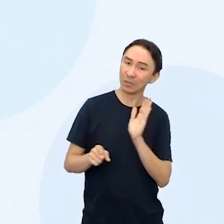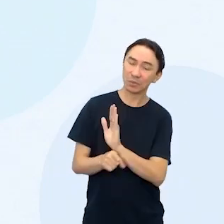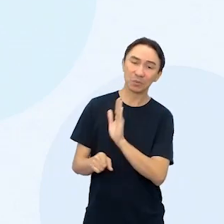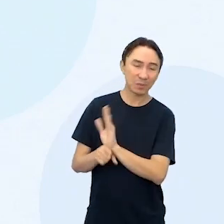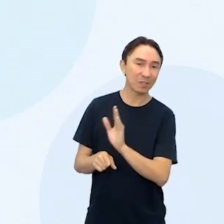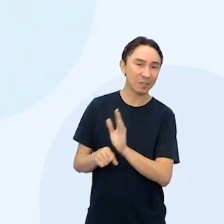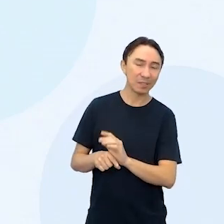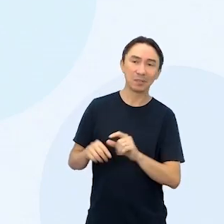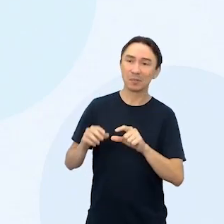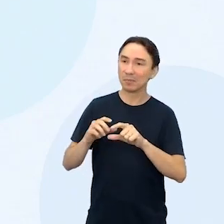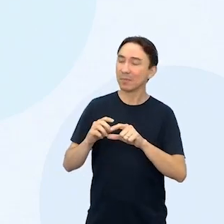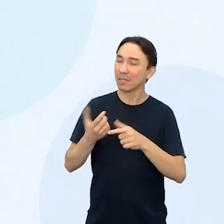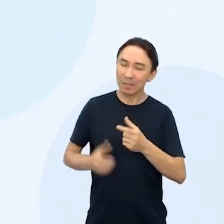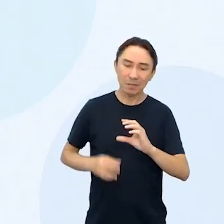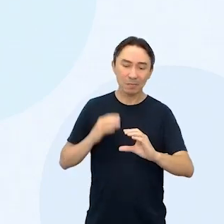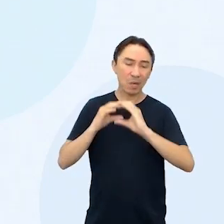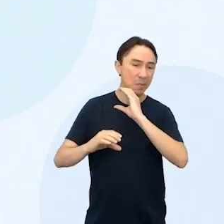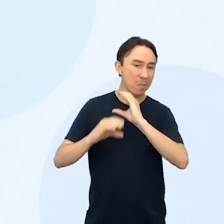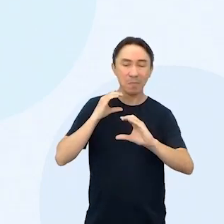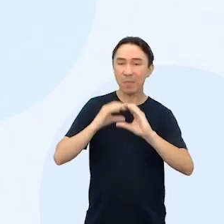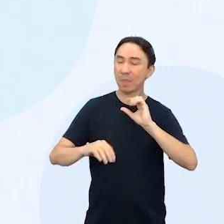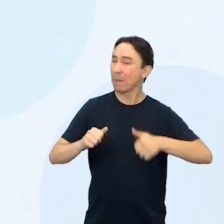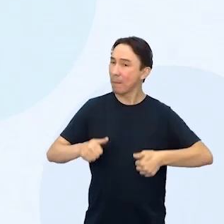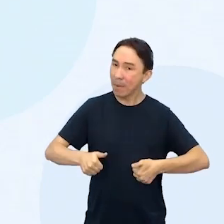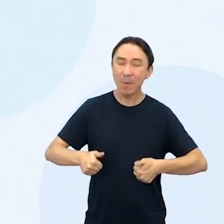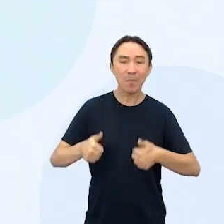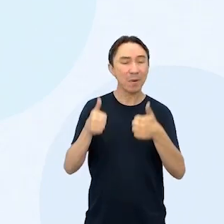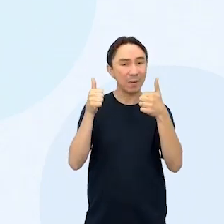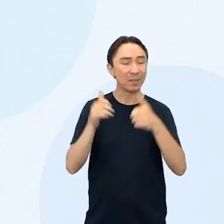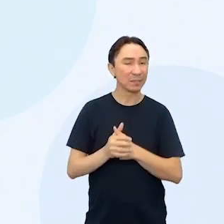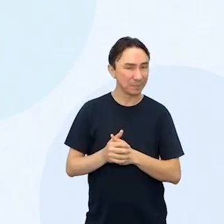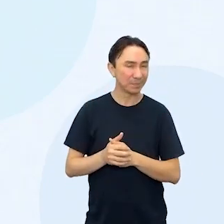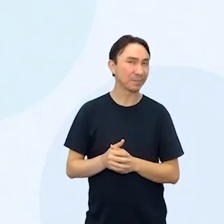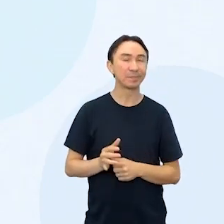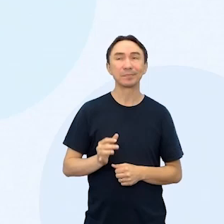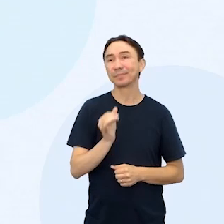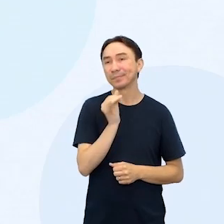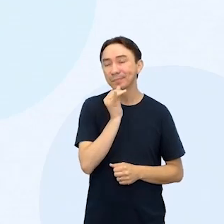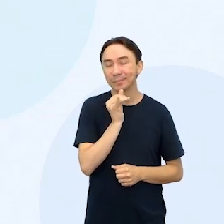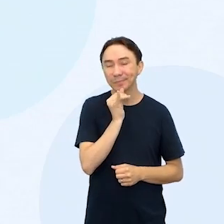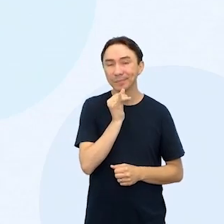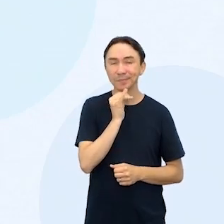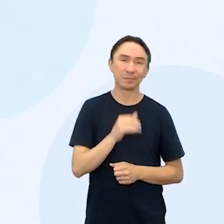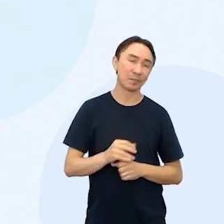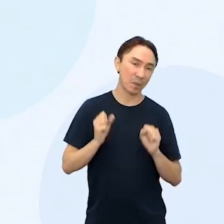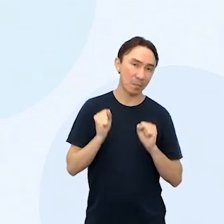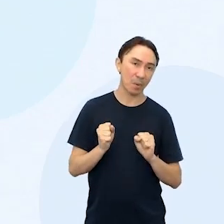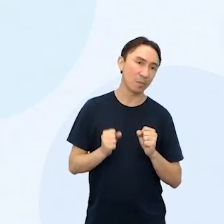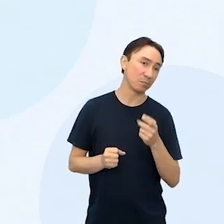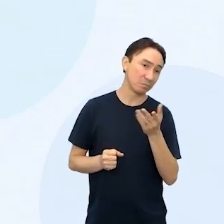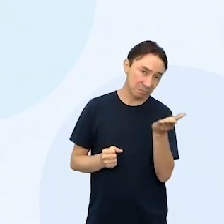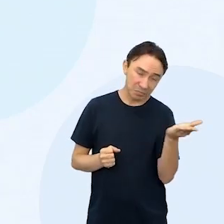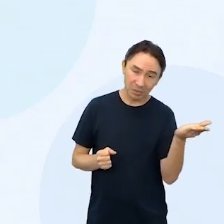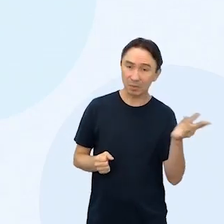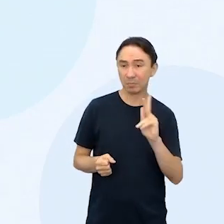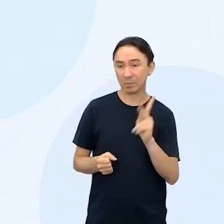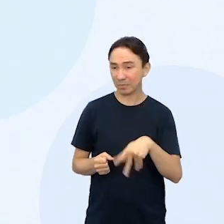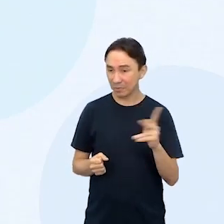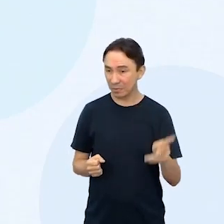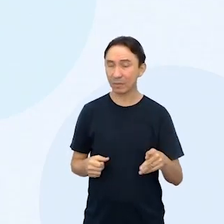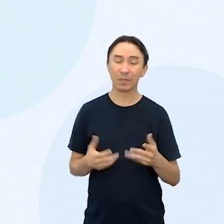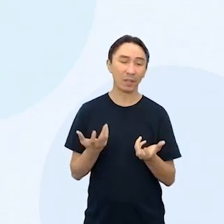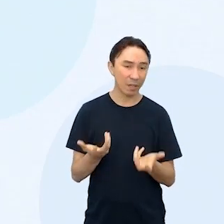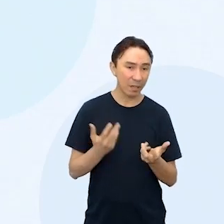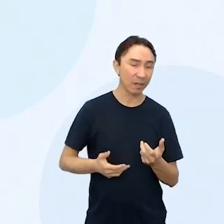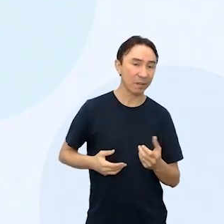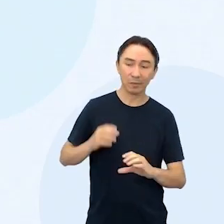Ela vai ampliar a possibilidade de comunicação. Então, pode ser que você, professor, queira utilizar a comunicação